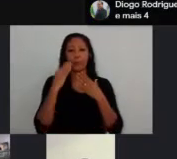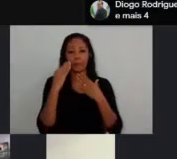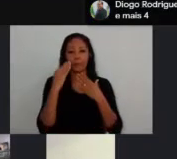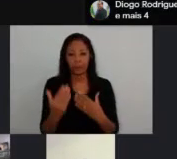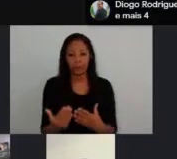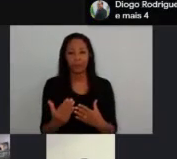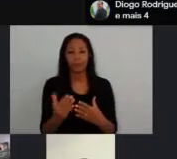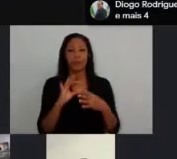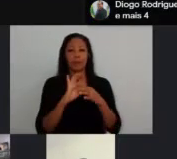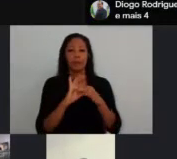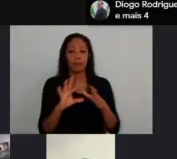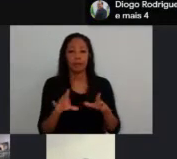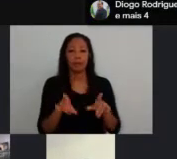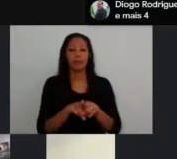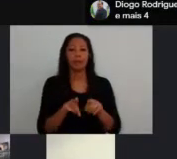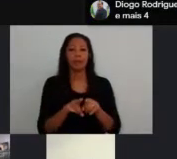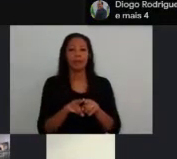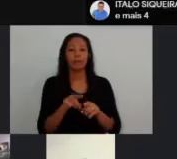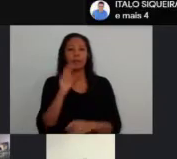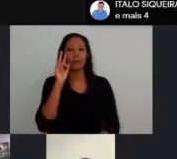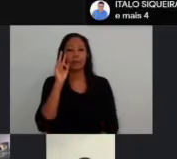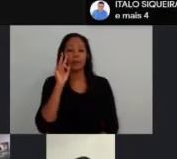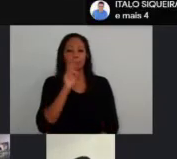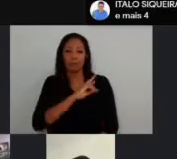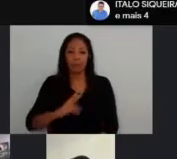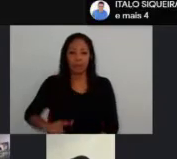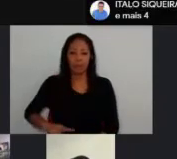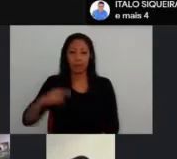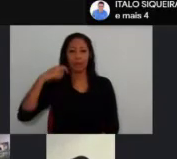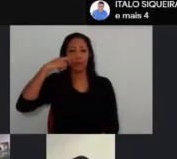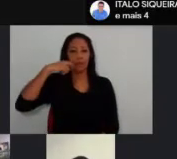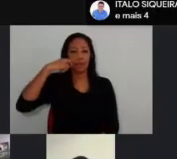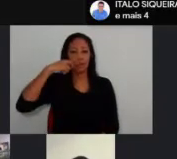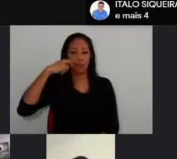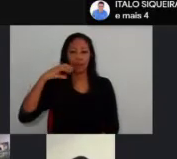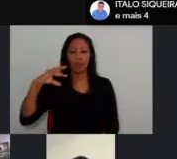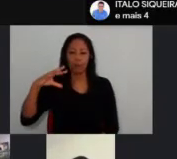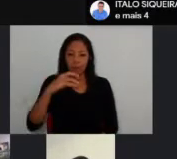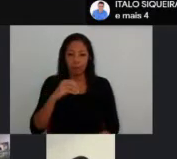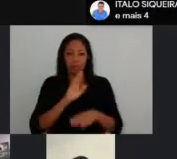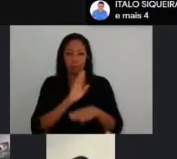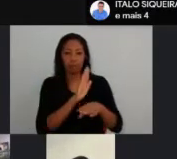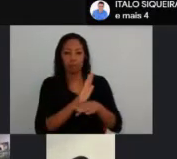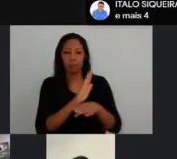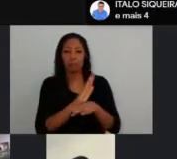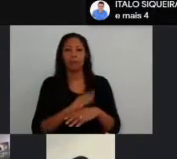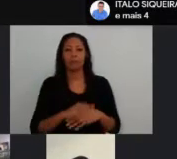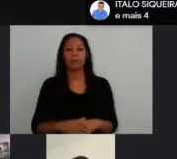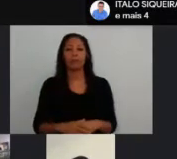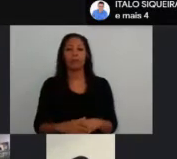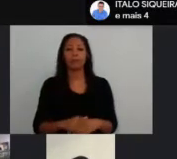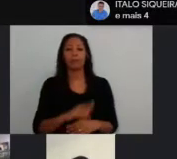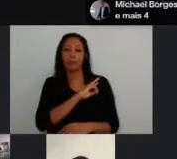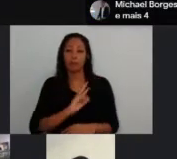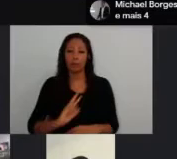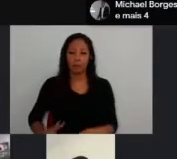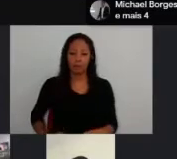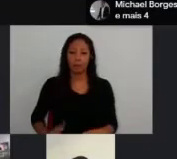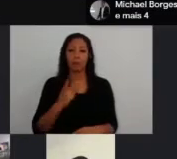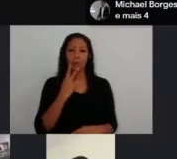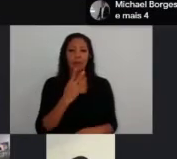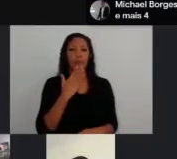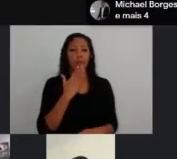agradeceu ao vereador de Natal e a todos os envolvidos. A vereadora fez a leitura de indicações de sua autoria e expressou